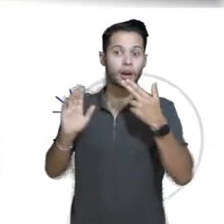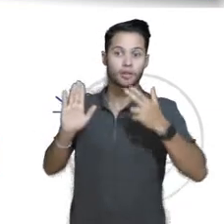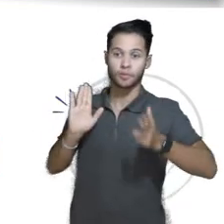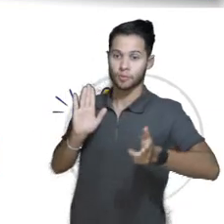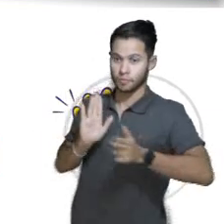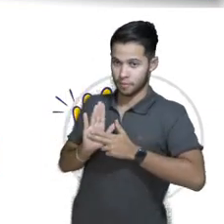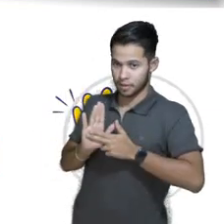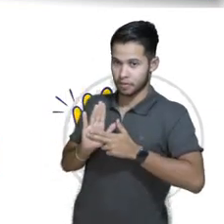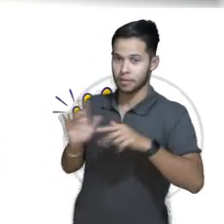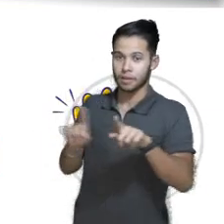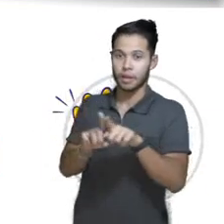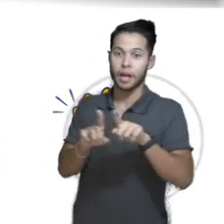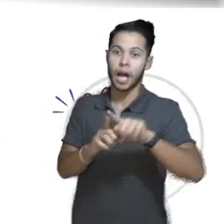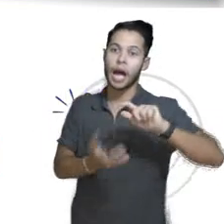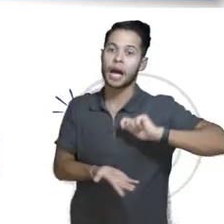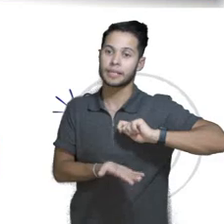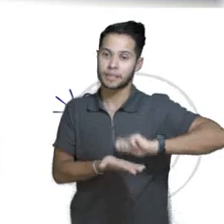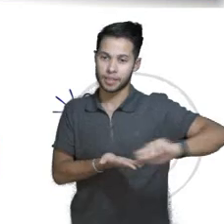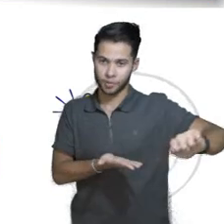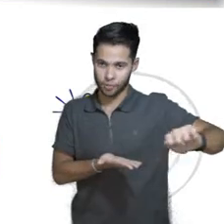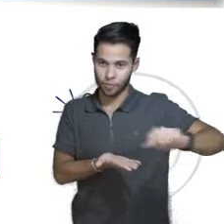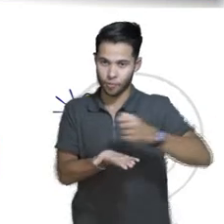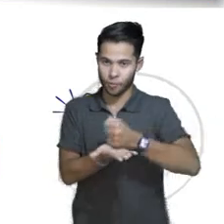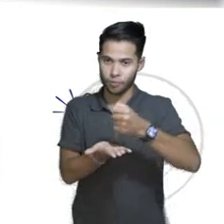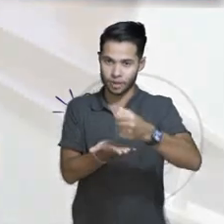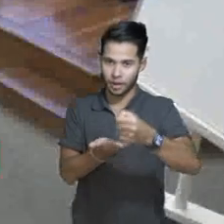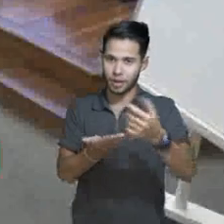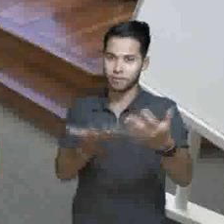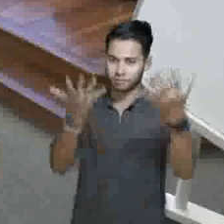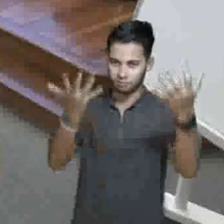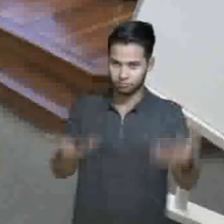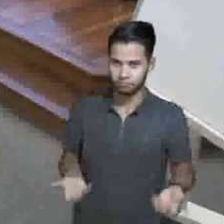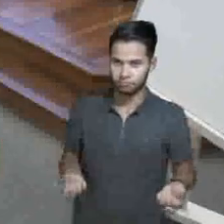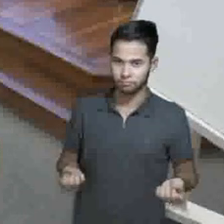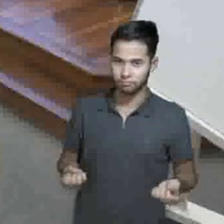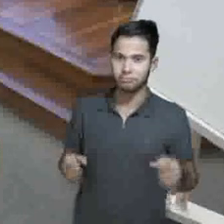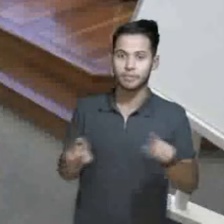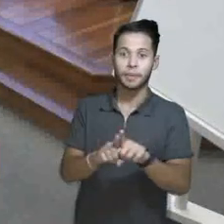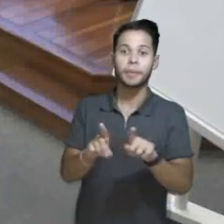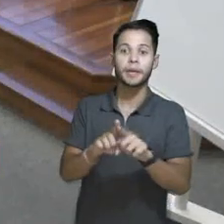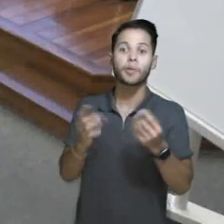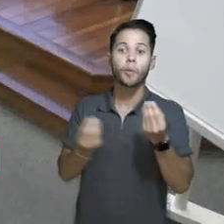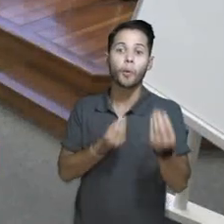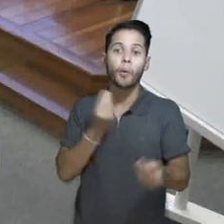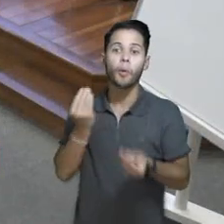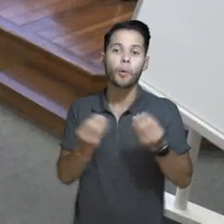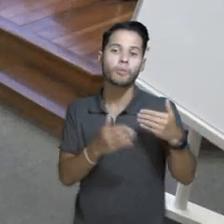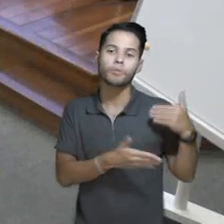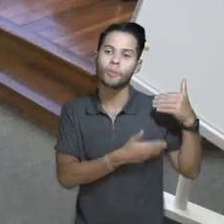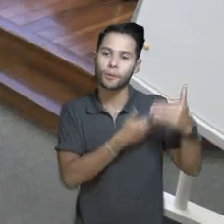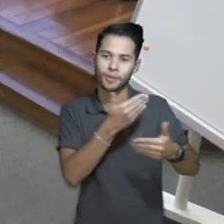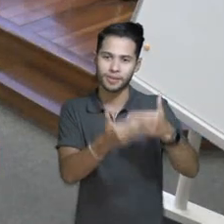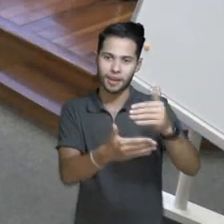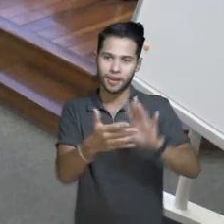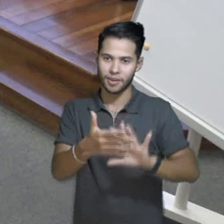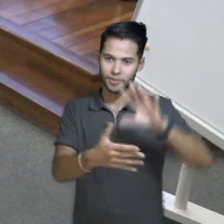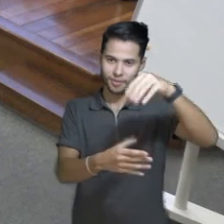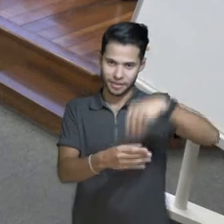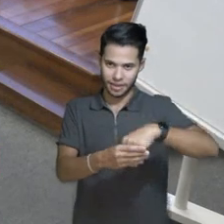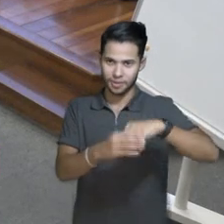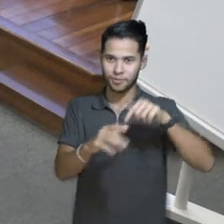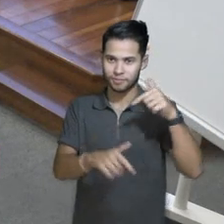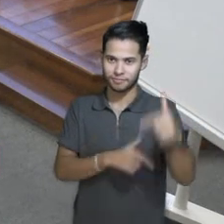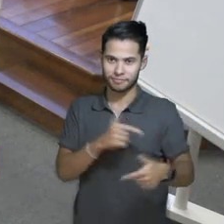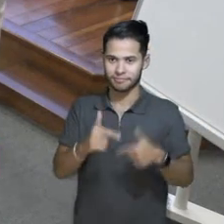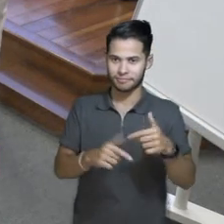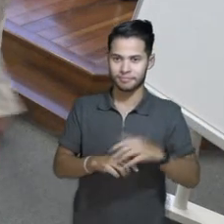assinou uma questão de adesão e de como é que ele tá fazendo esse processo dentro dessa dinâmica